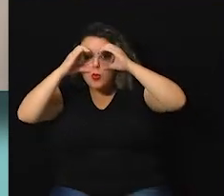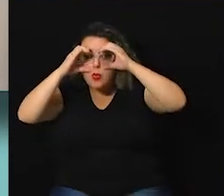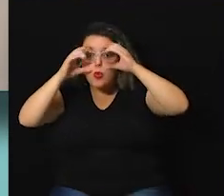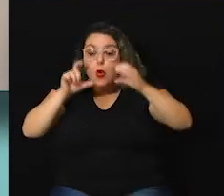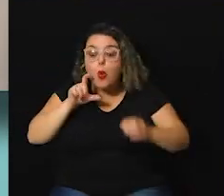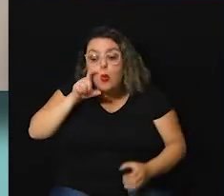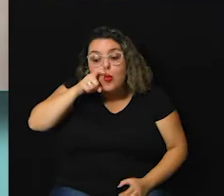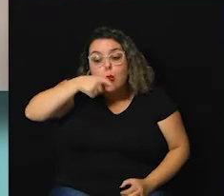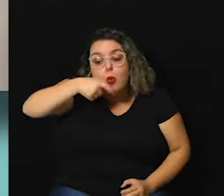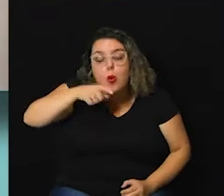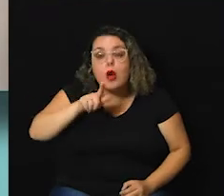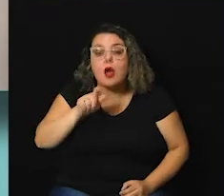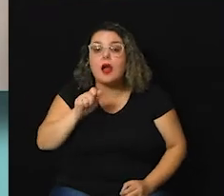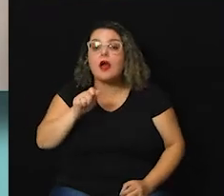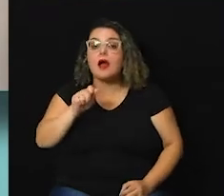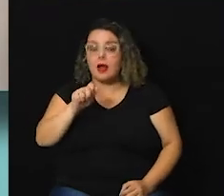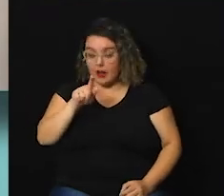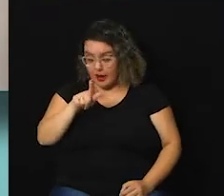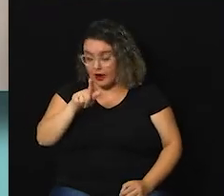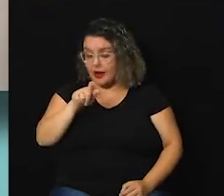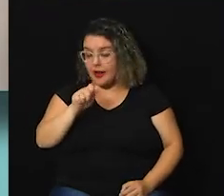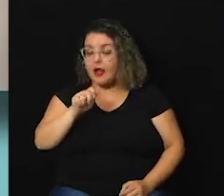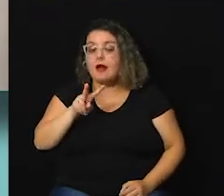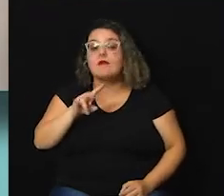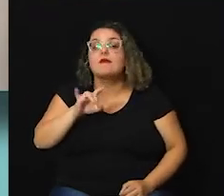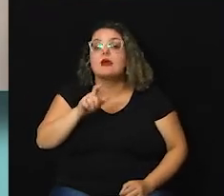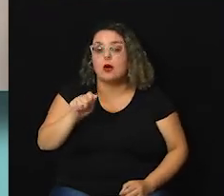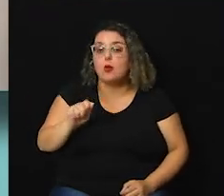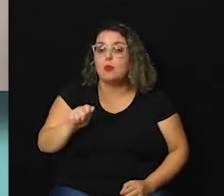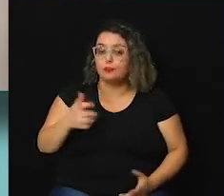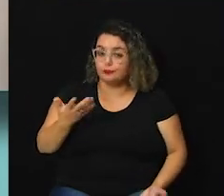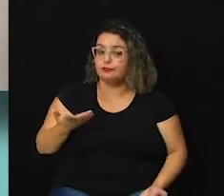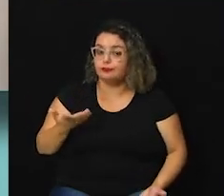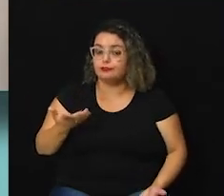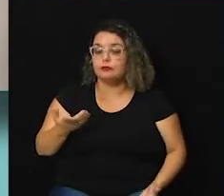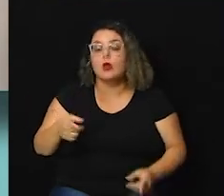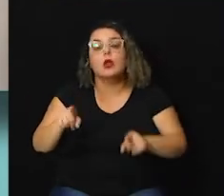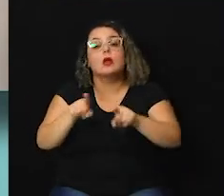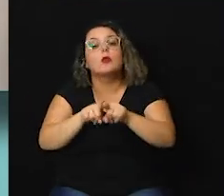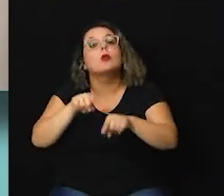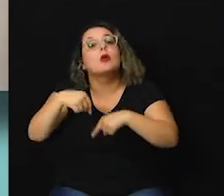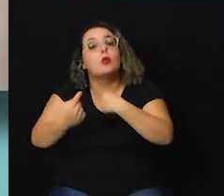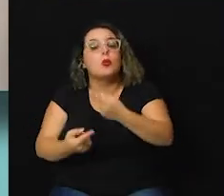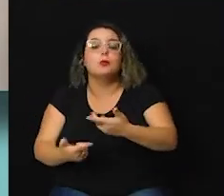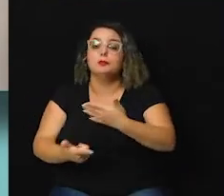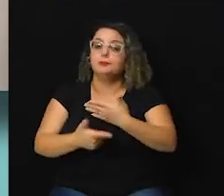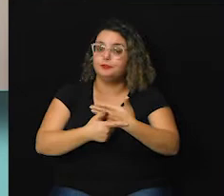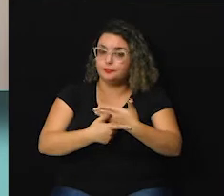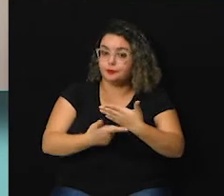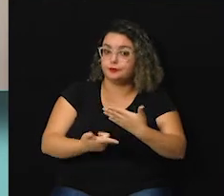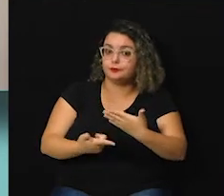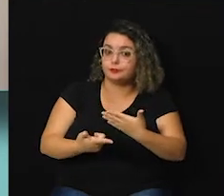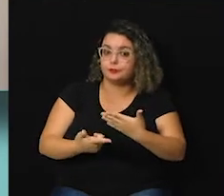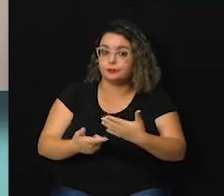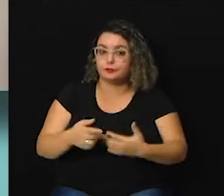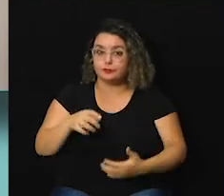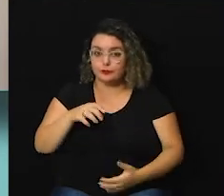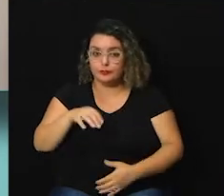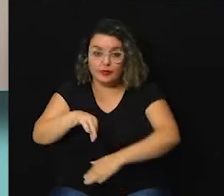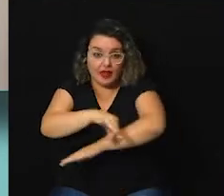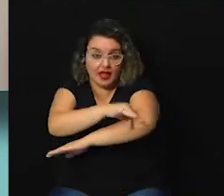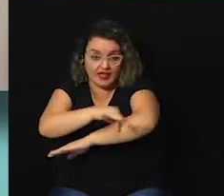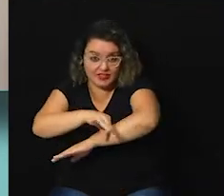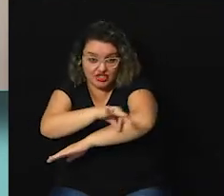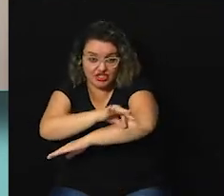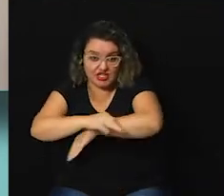se reproduzindo como é onde tem essas araras. E, além disso, elas têm um outro papel. Esse papel a gente chama de